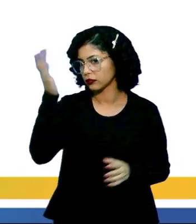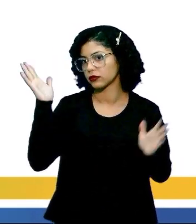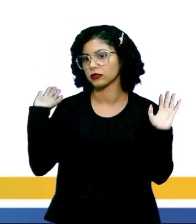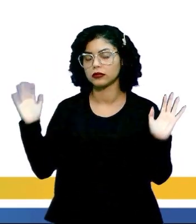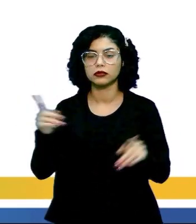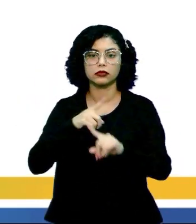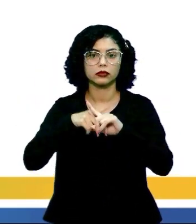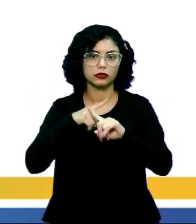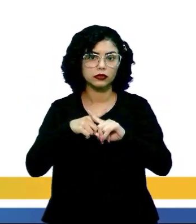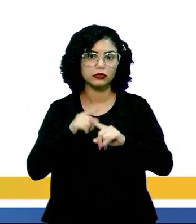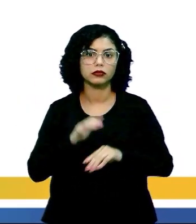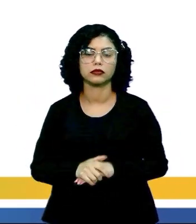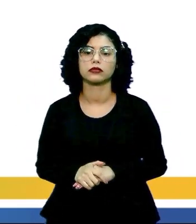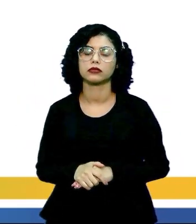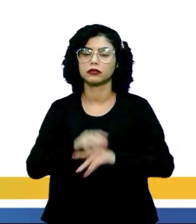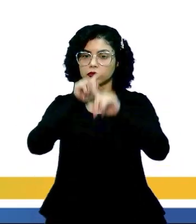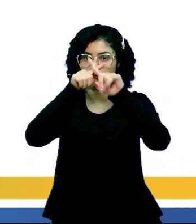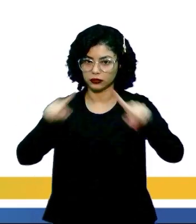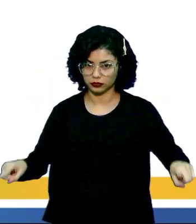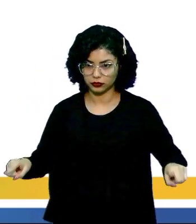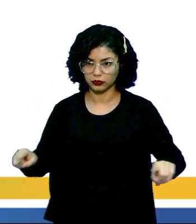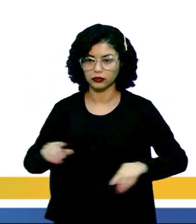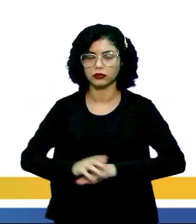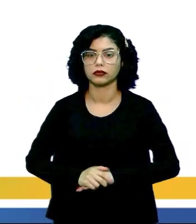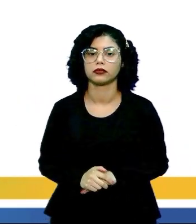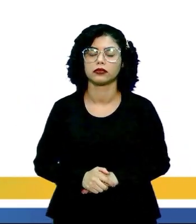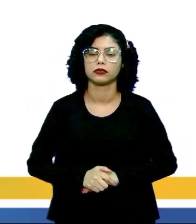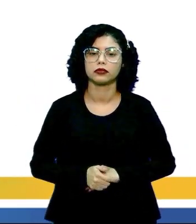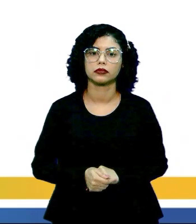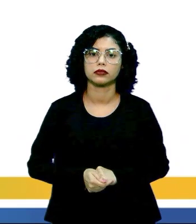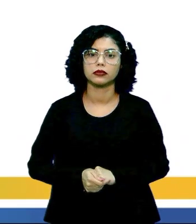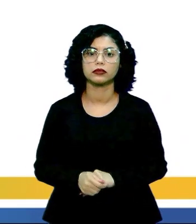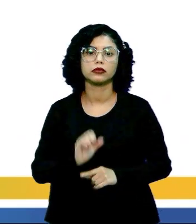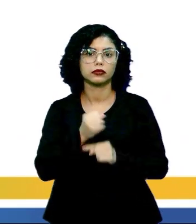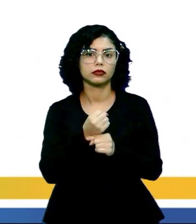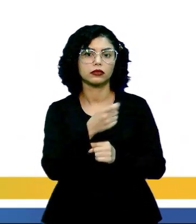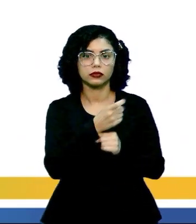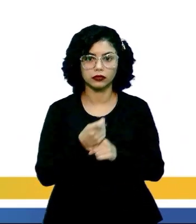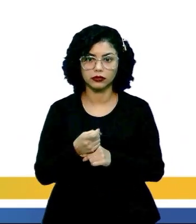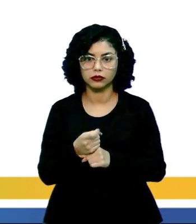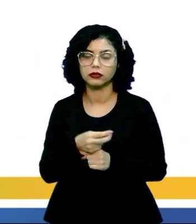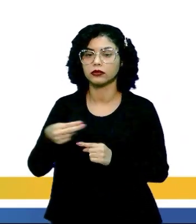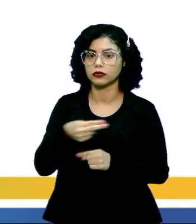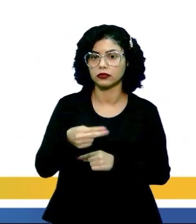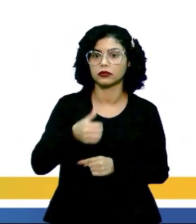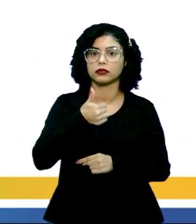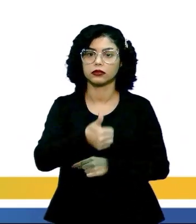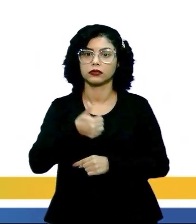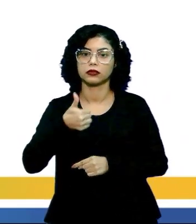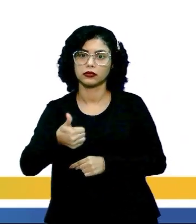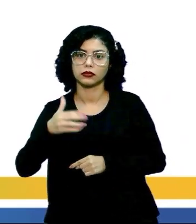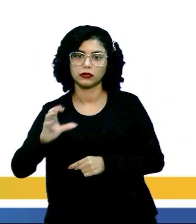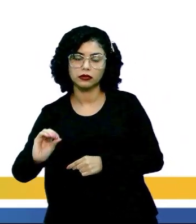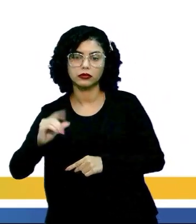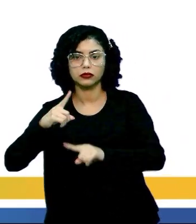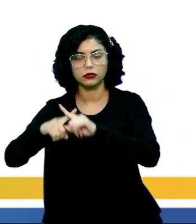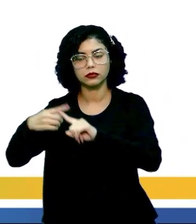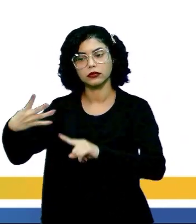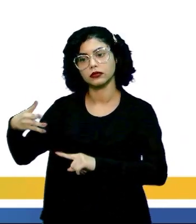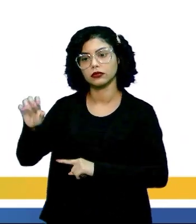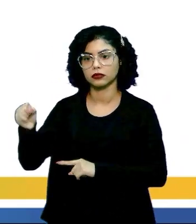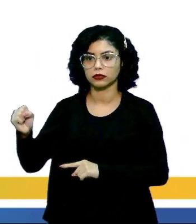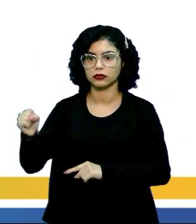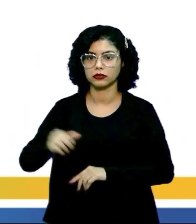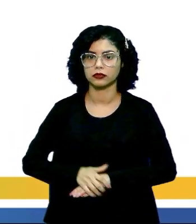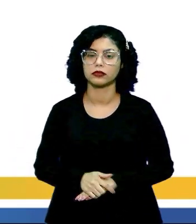Nós multiplicamos aí os meios pelos extremos. Ou seja, 80x é igual a 110